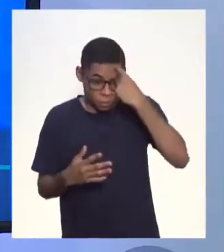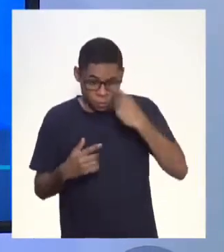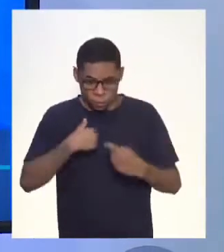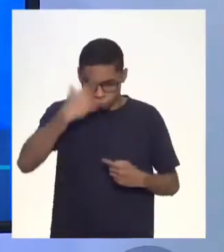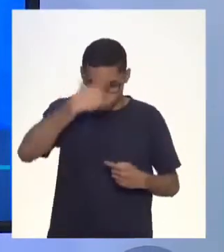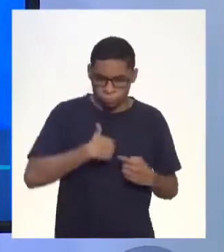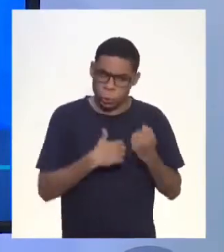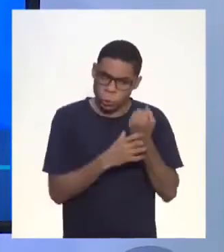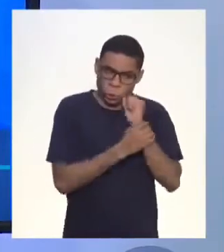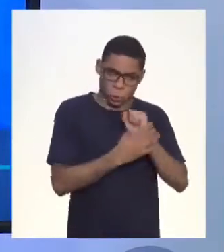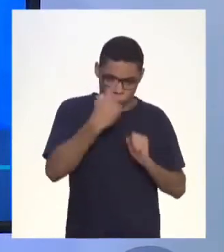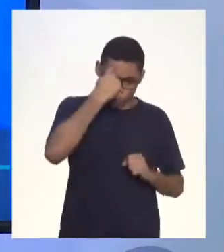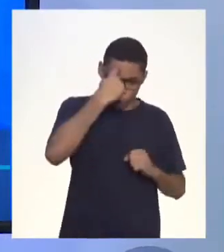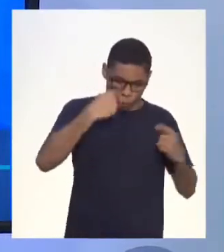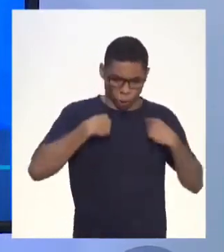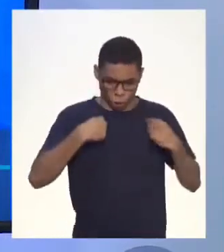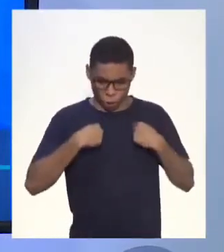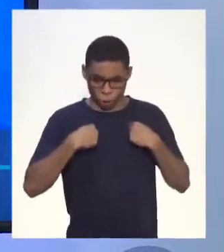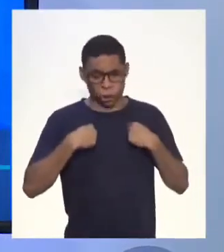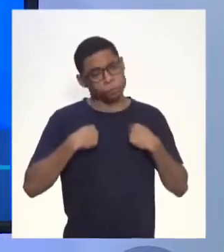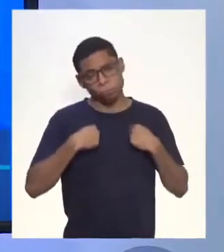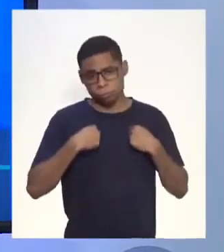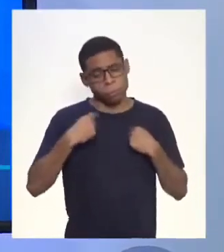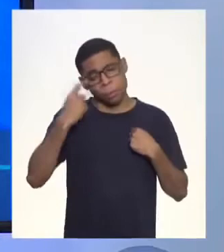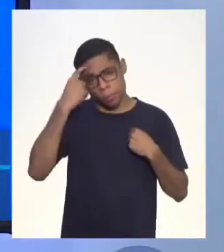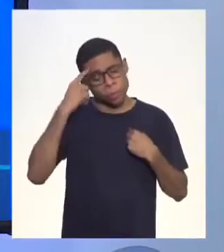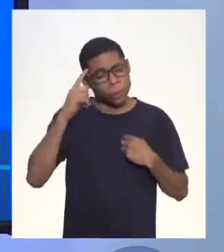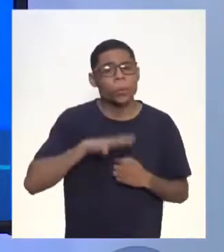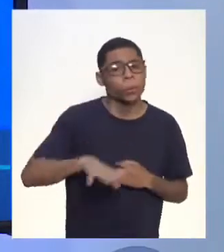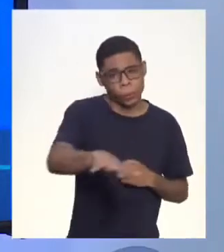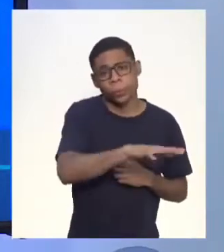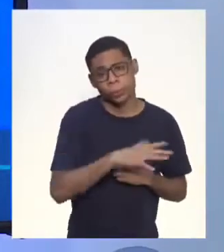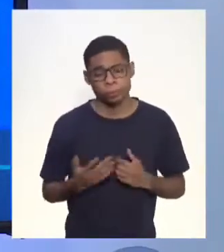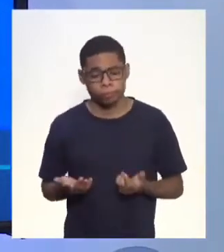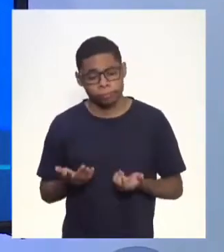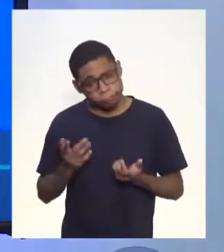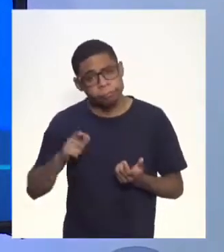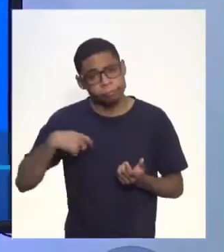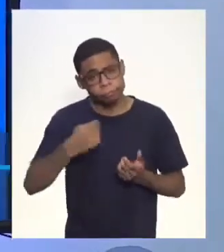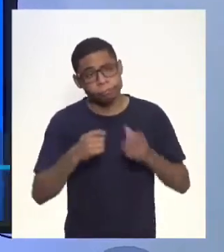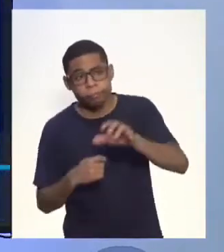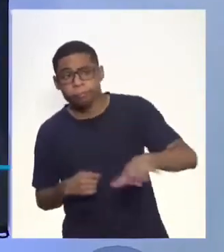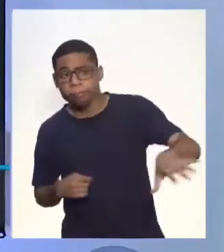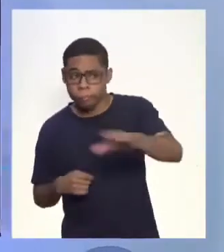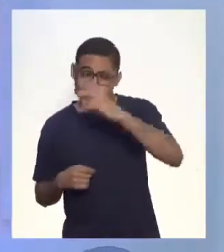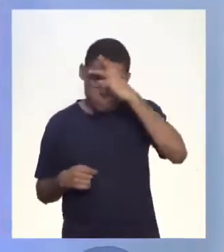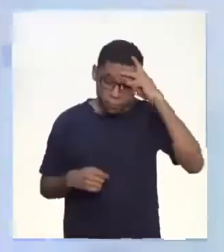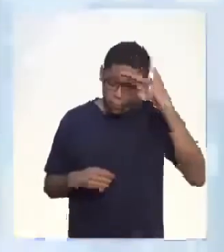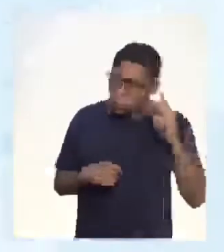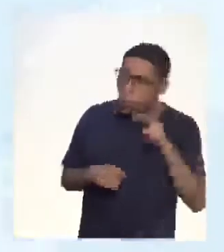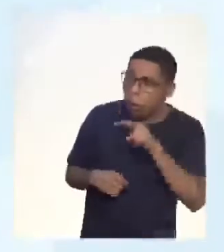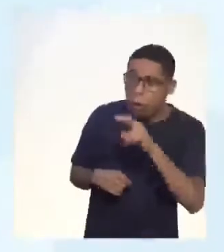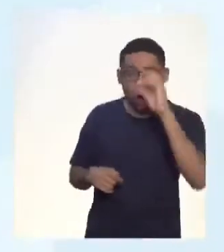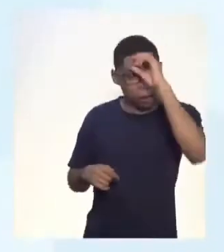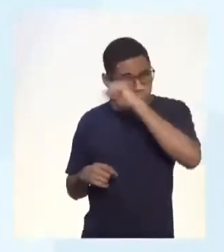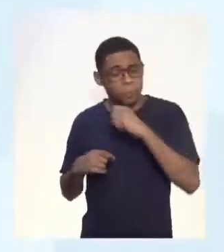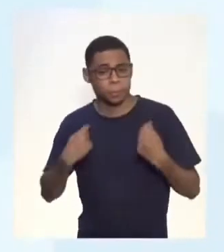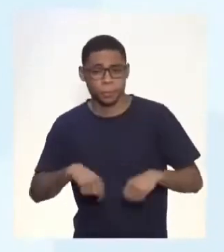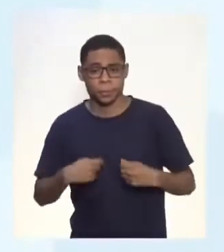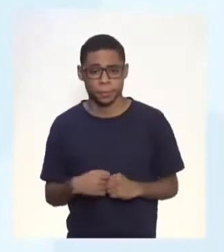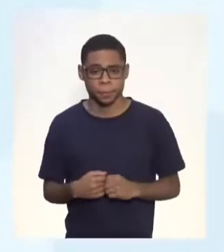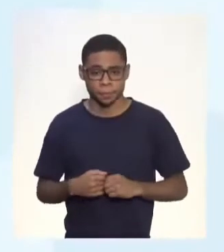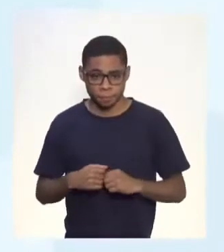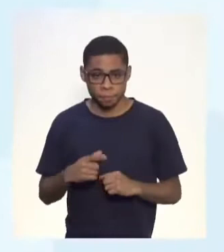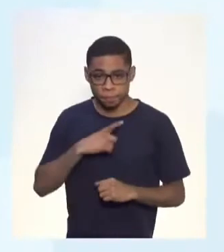é de interesse público, sim. Agora nós temos mais uma atividade que vai ser postada para vocês, nós temos um vídeo para